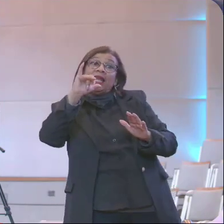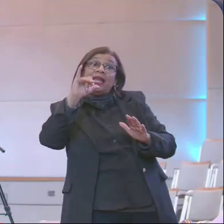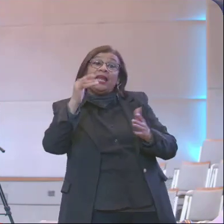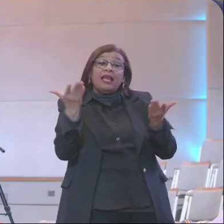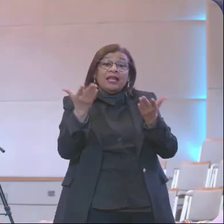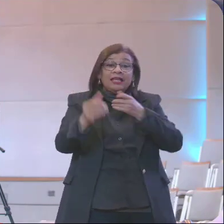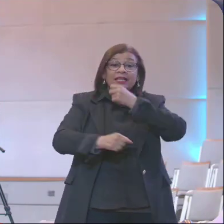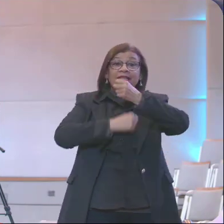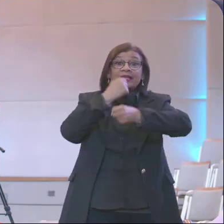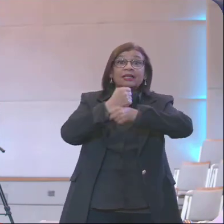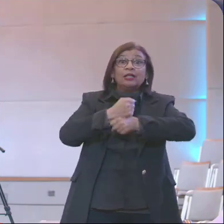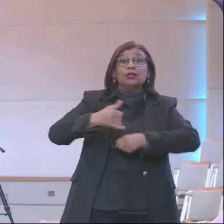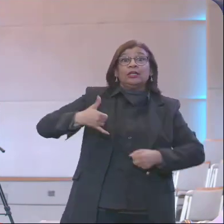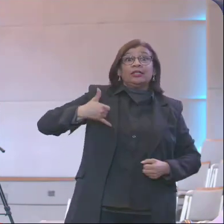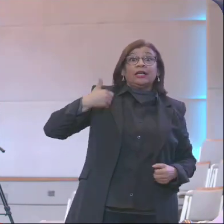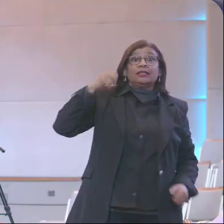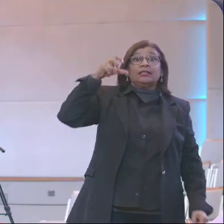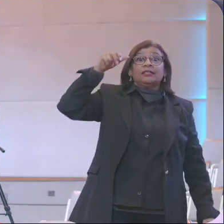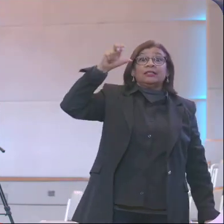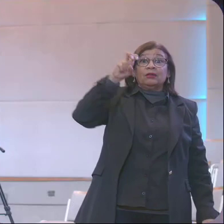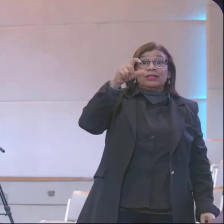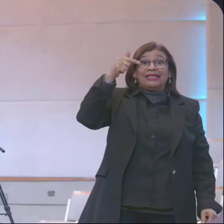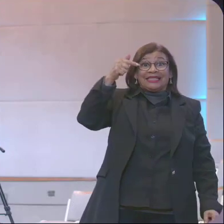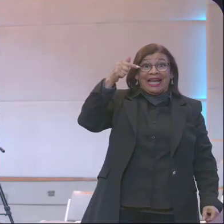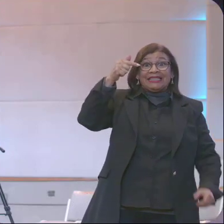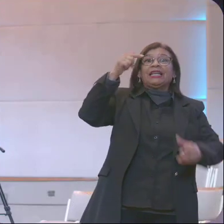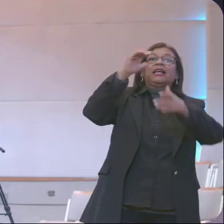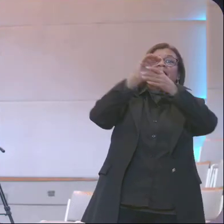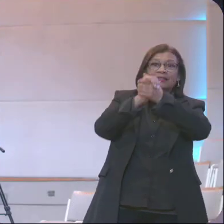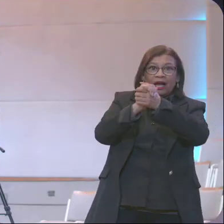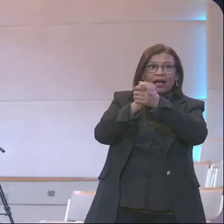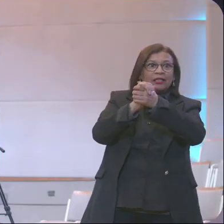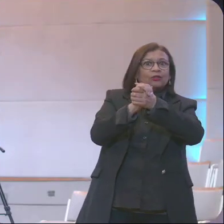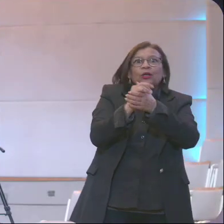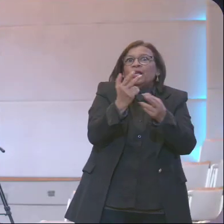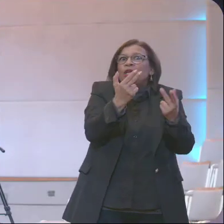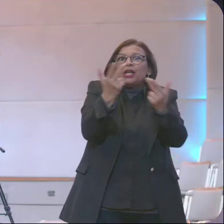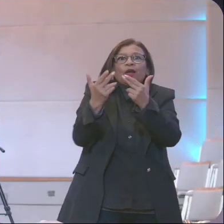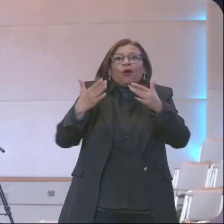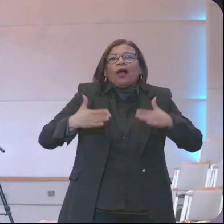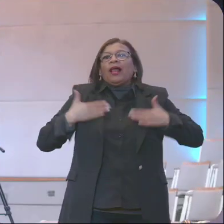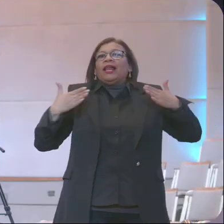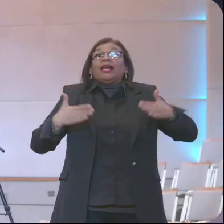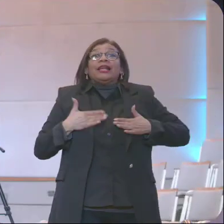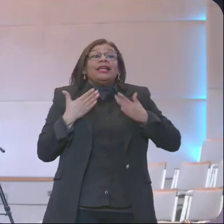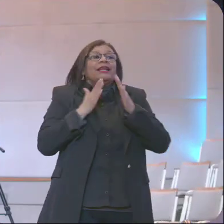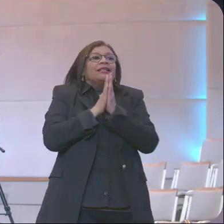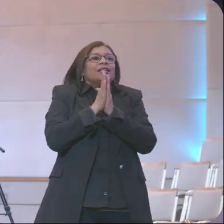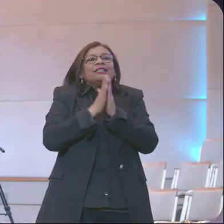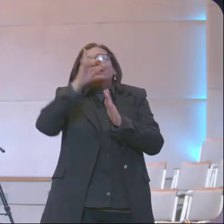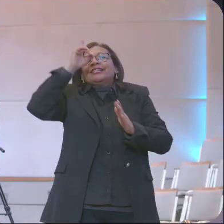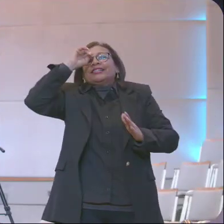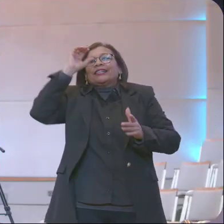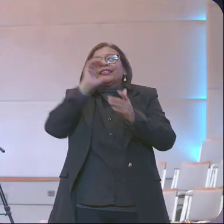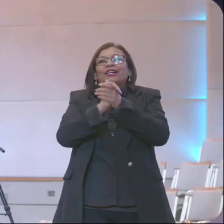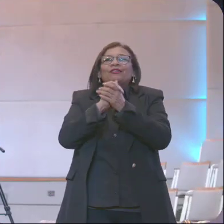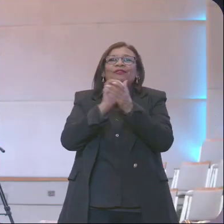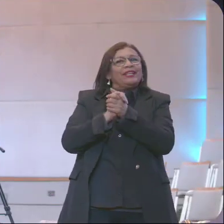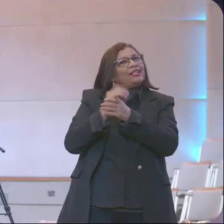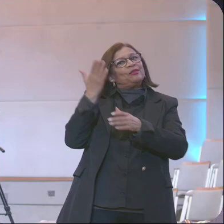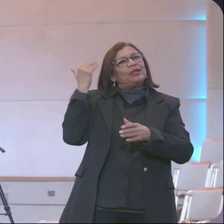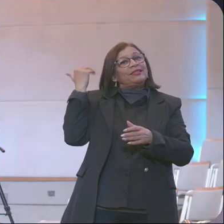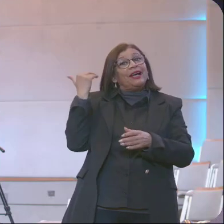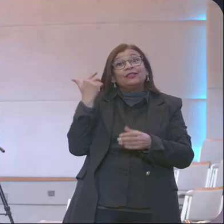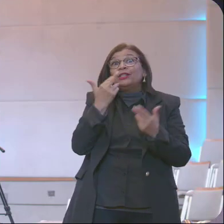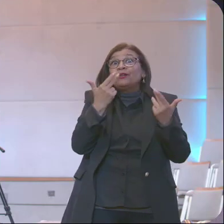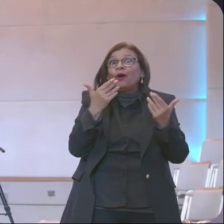esse ano ela completa 50 anos de casada. E ela falou que é a mesma alegria, expectativa do dia do casamento dela, esse dia do